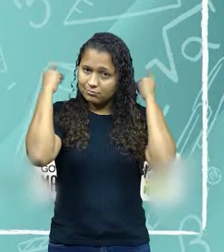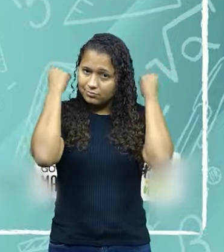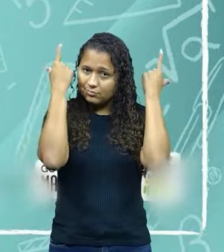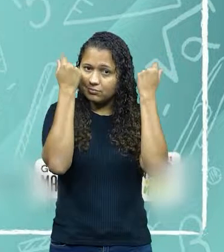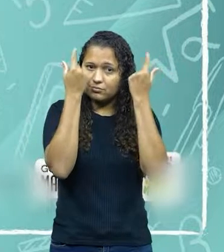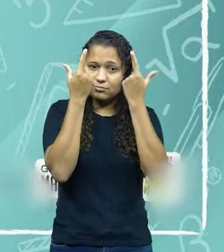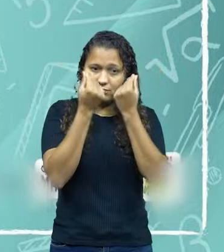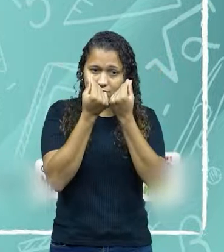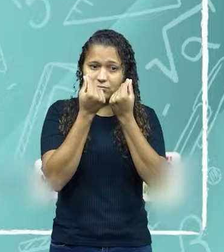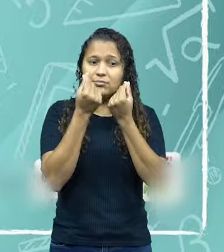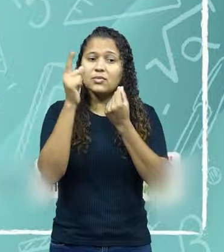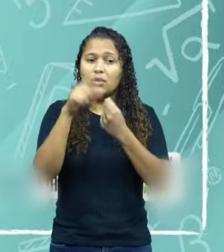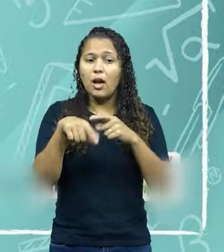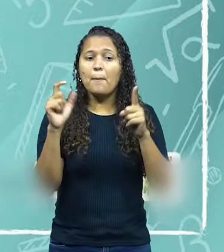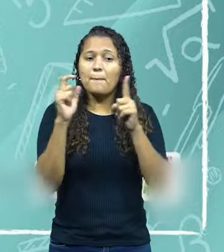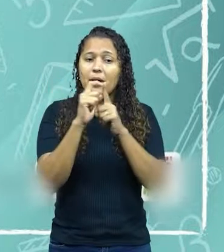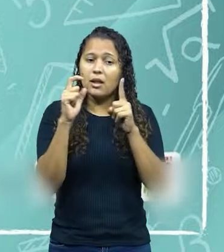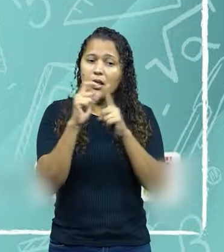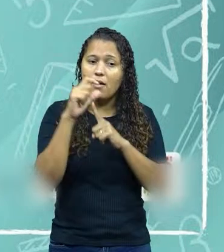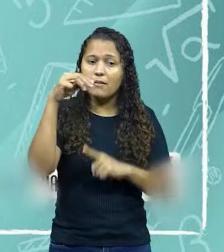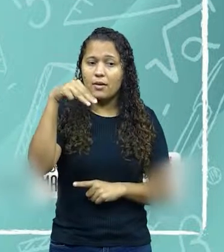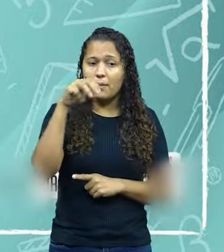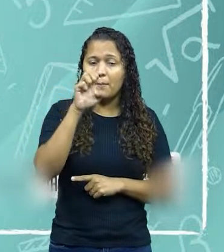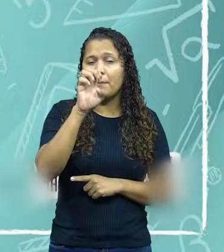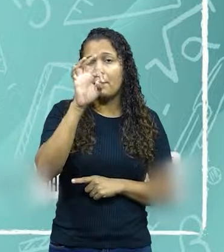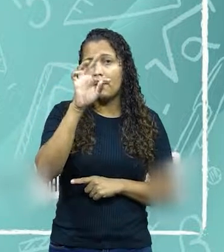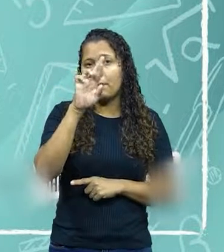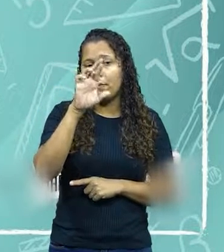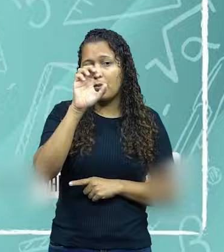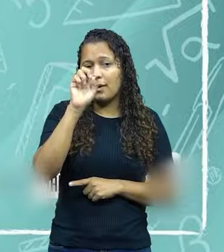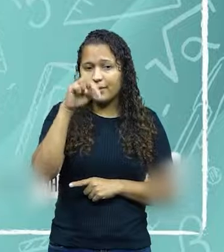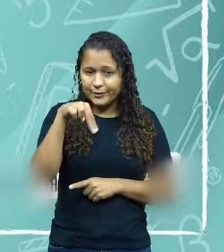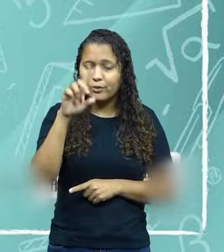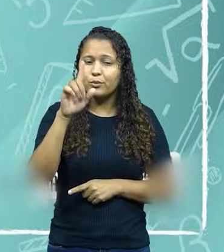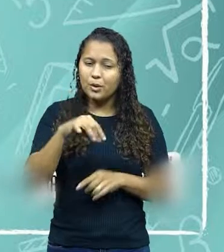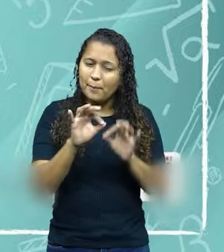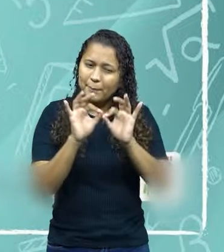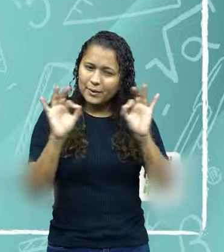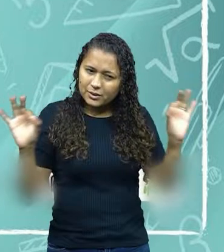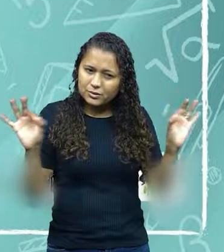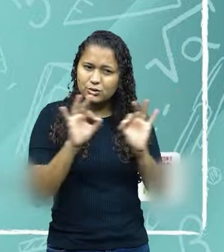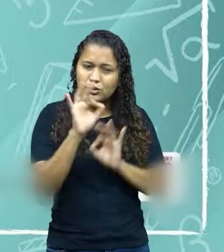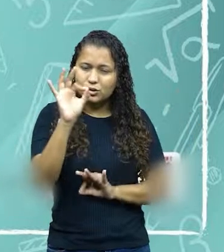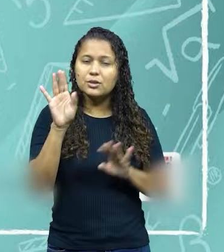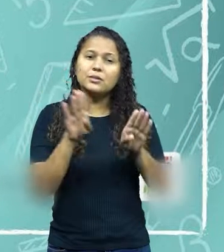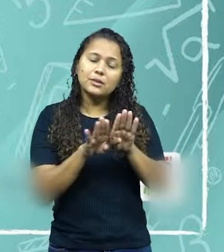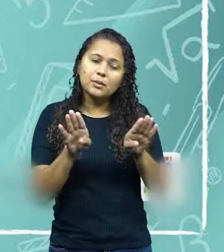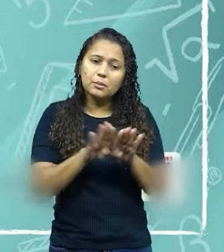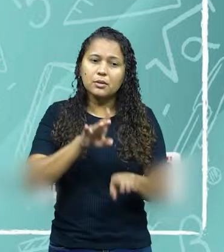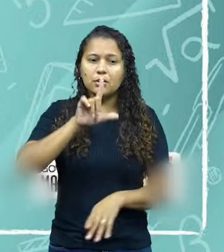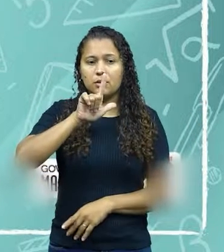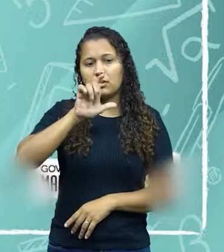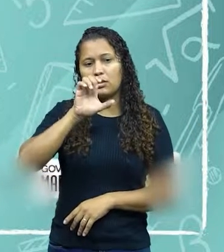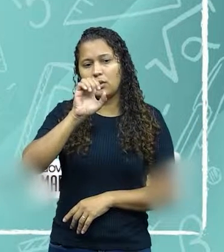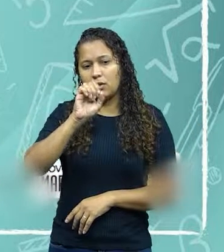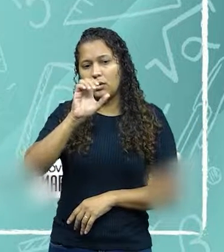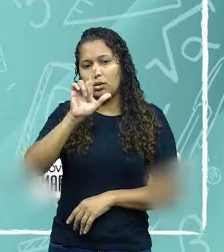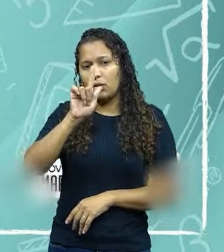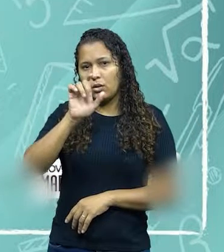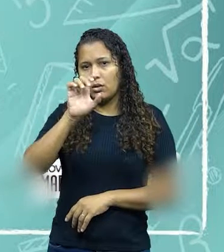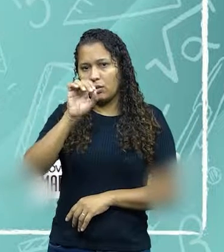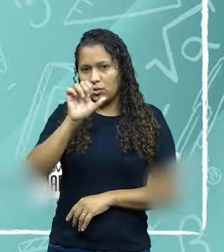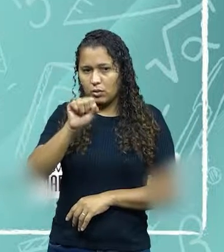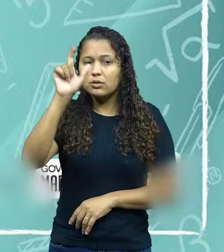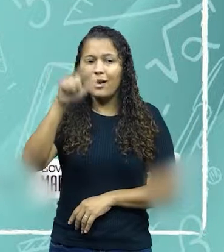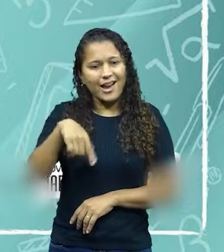com a palavra metron, que significa medida, e logos, que é ciência ou estudo. Então,